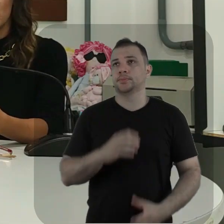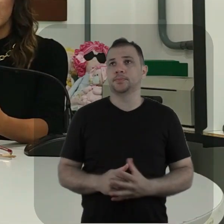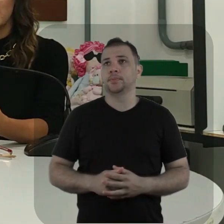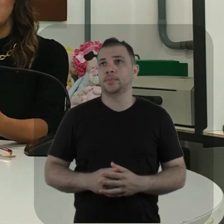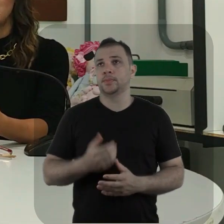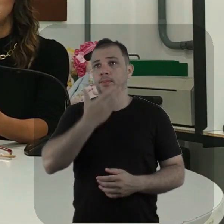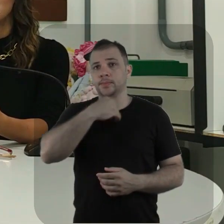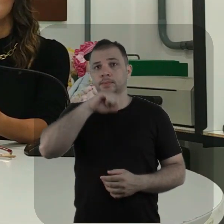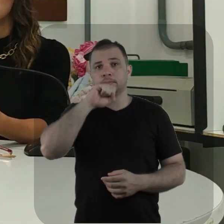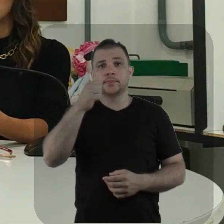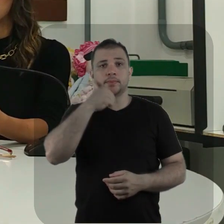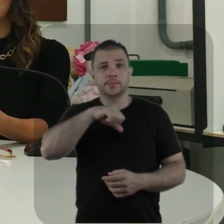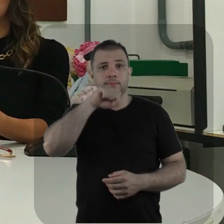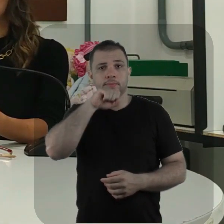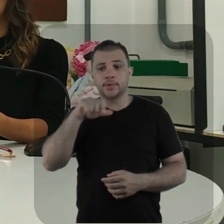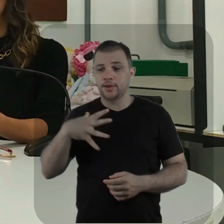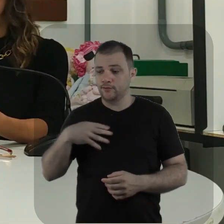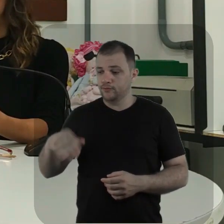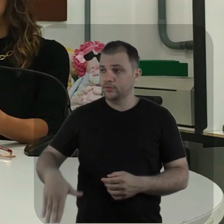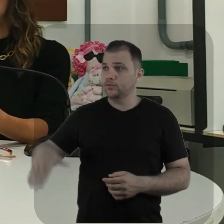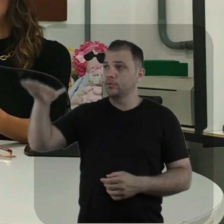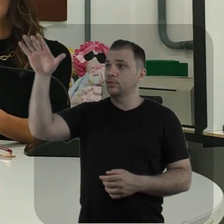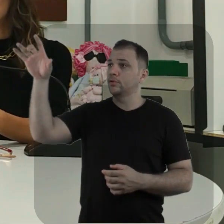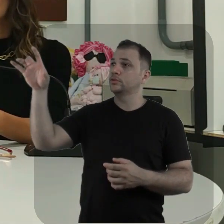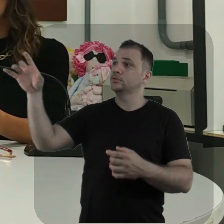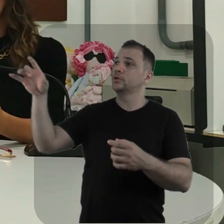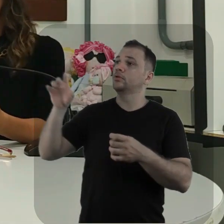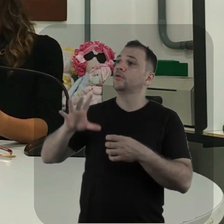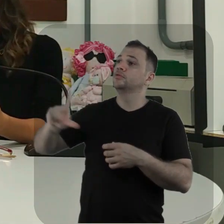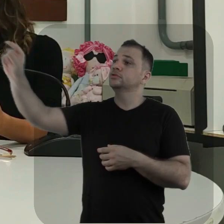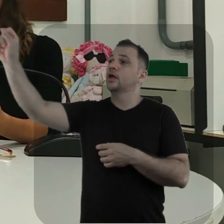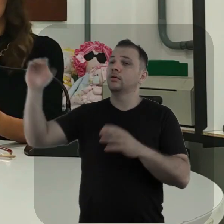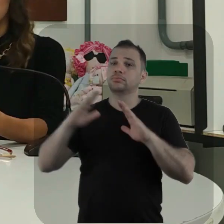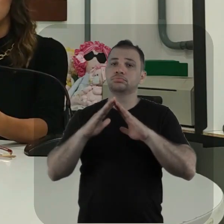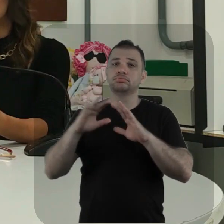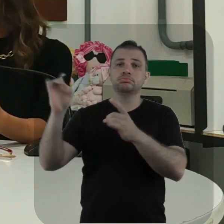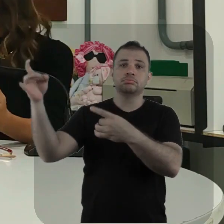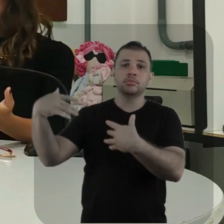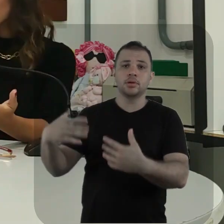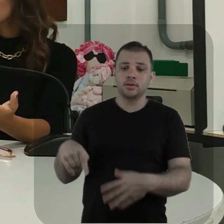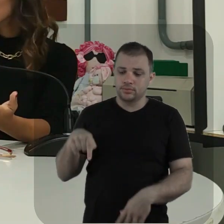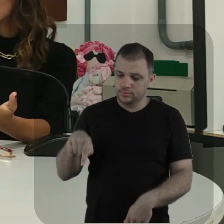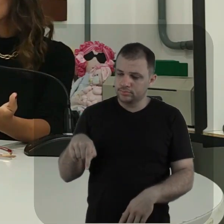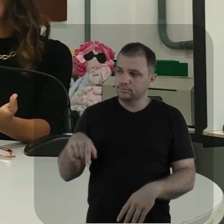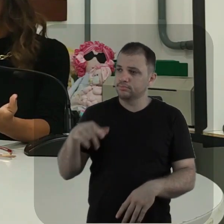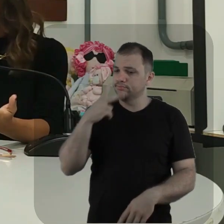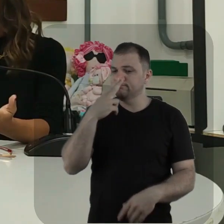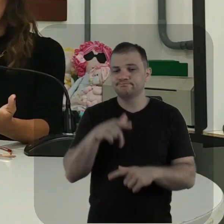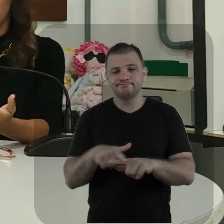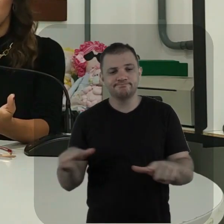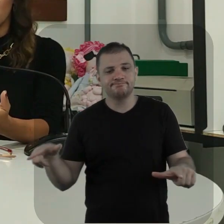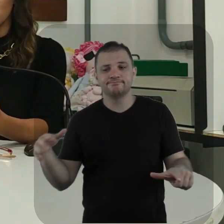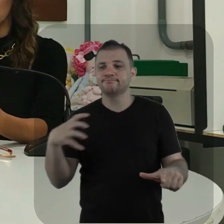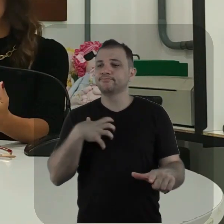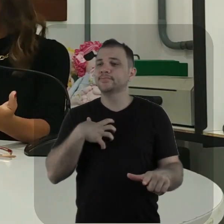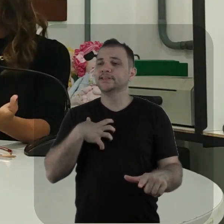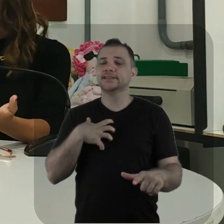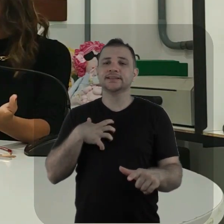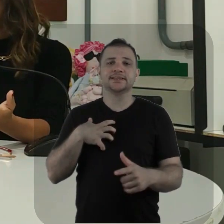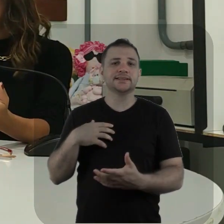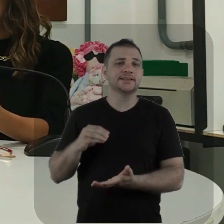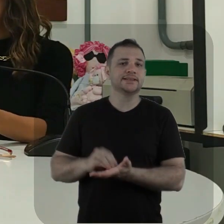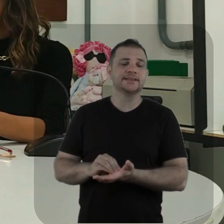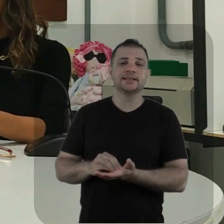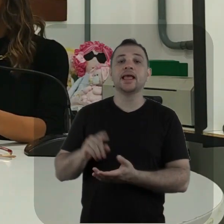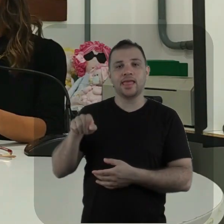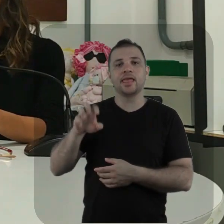já fica sozinha, né? Você se aposenta, é um grande processo de enlutamento, a aposentadoria,